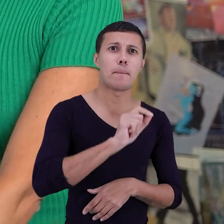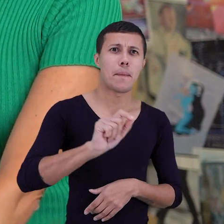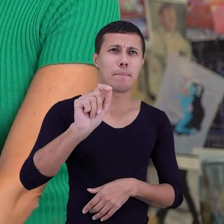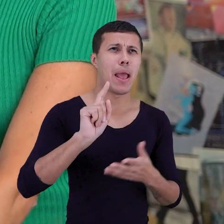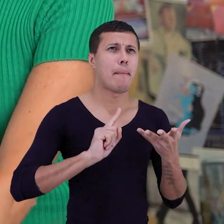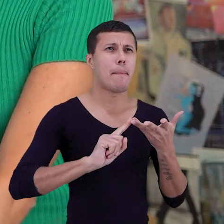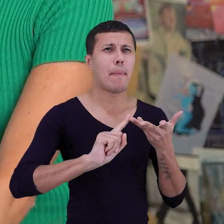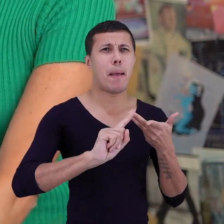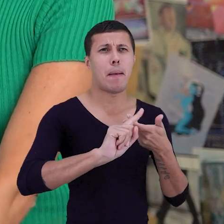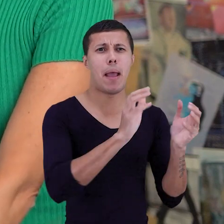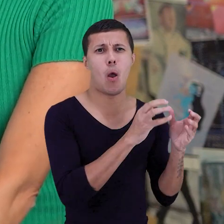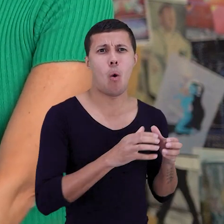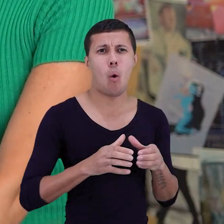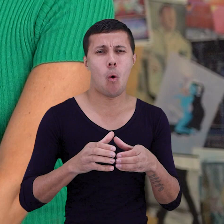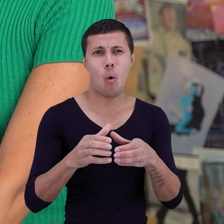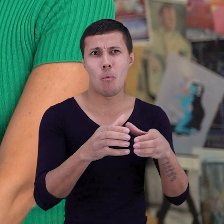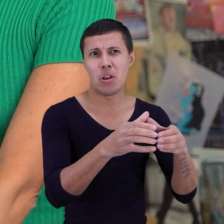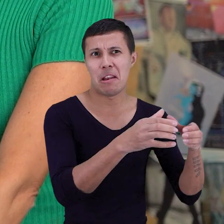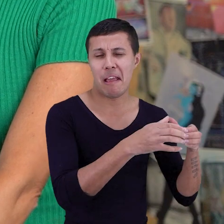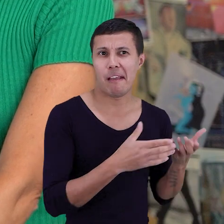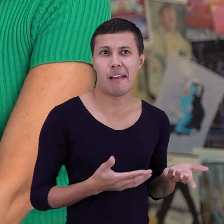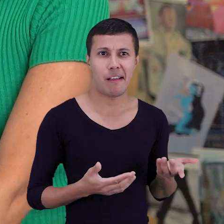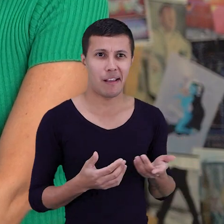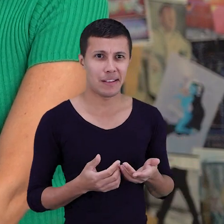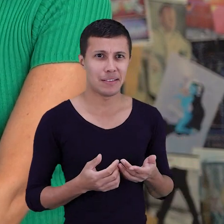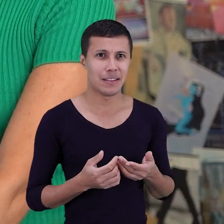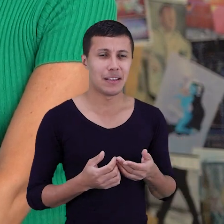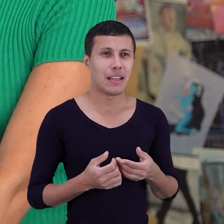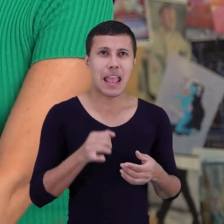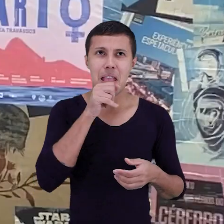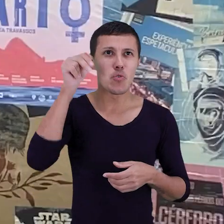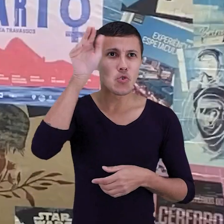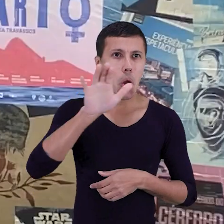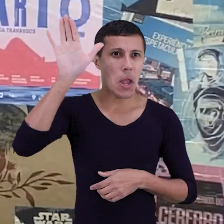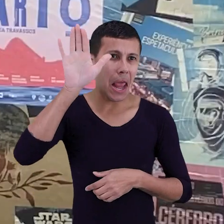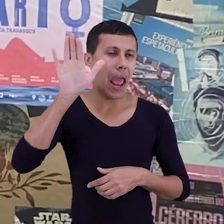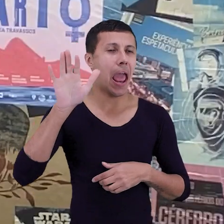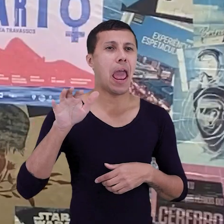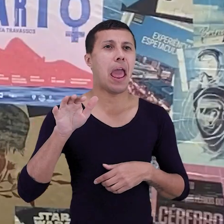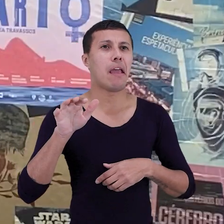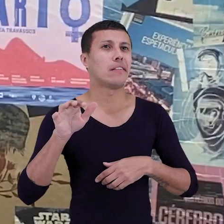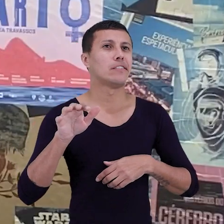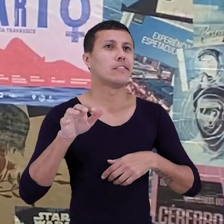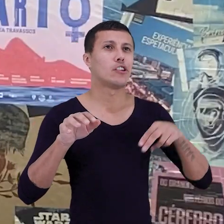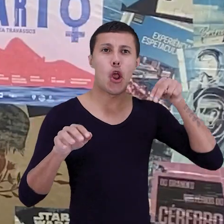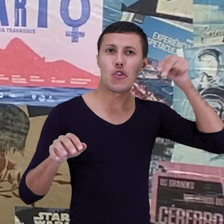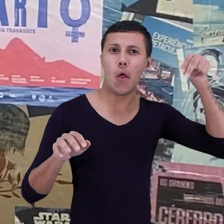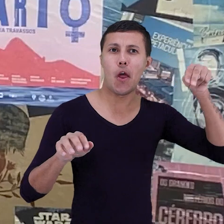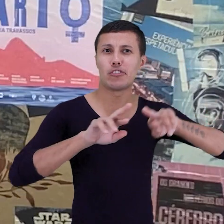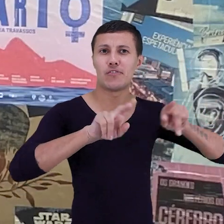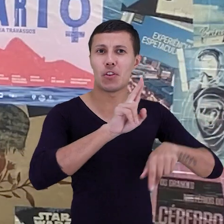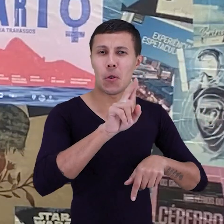Rapadura Valley, Jaraqui Valley em Manaus, tem, que mais que a gente